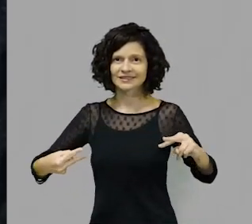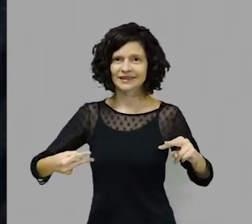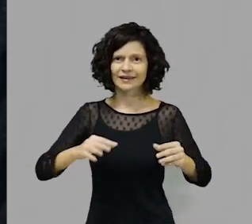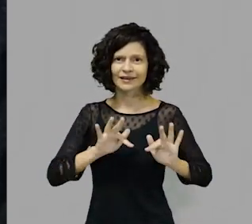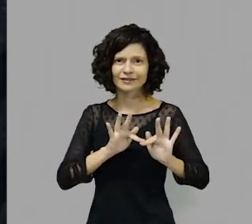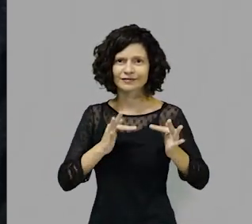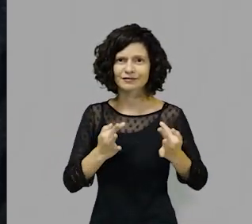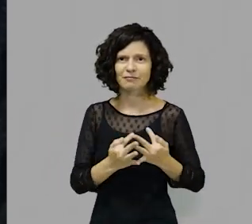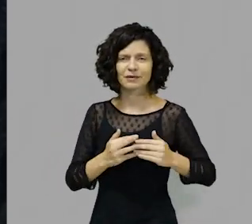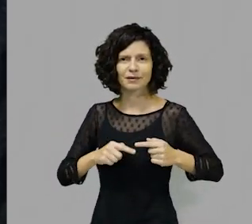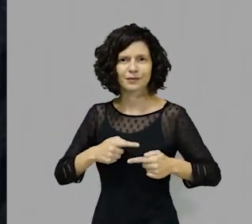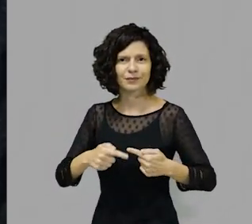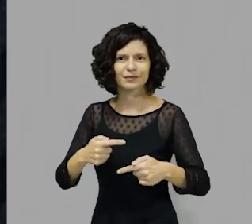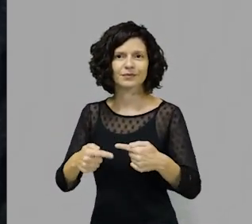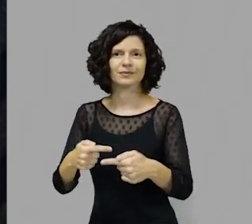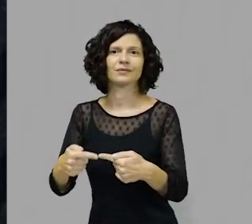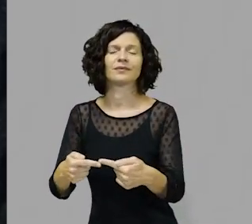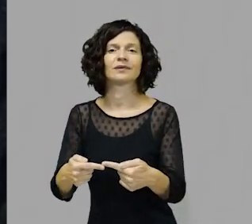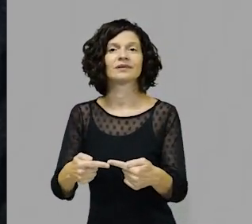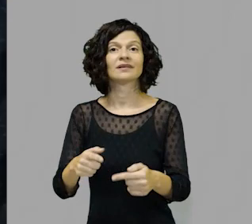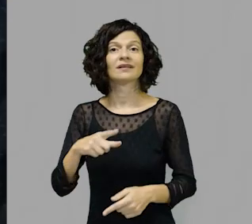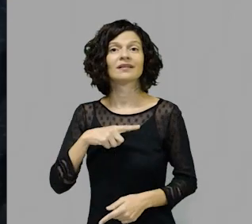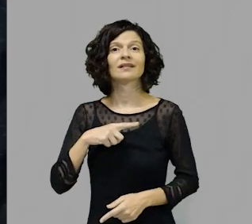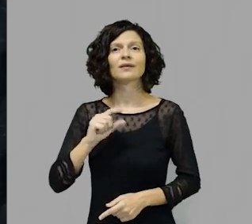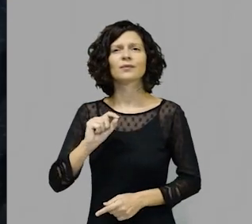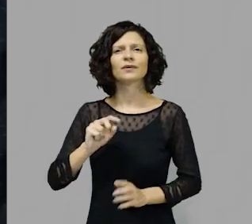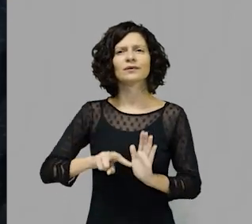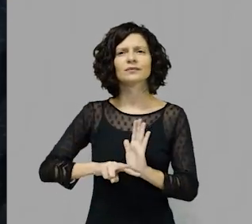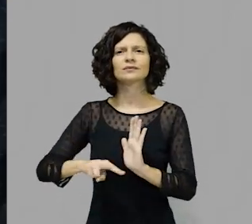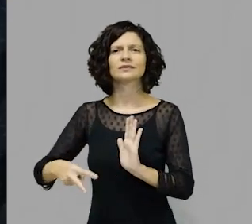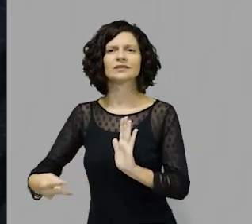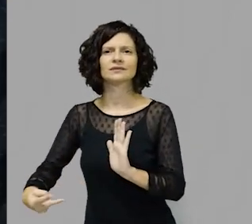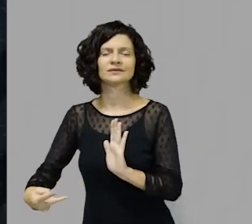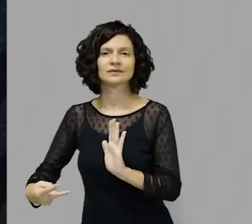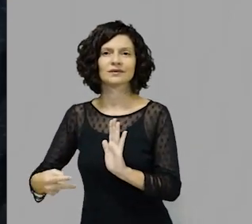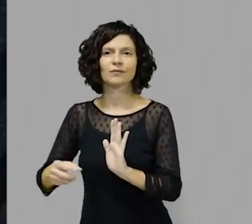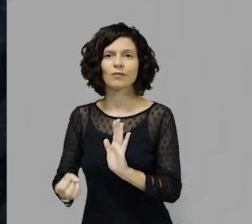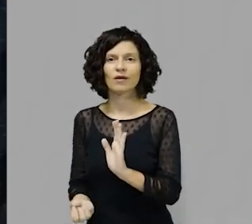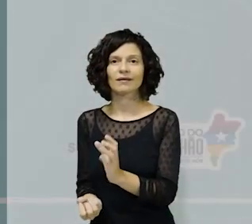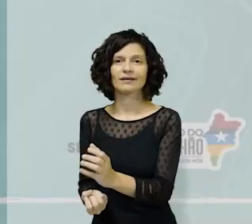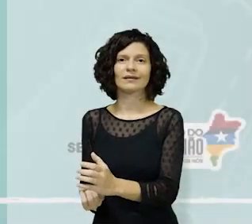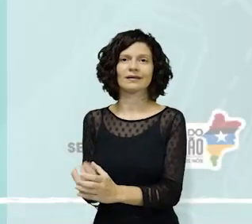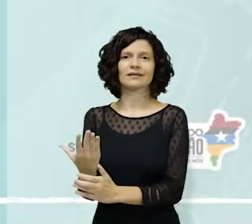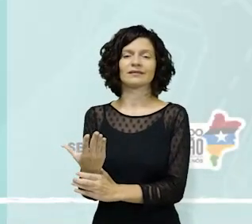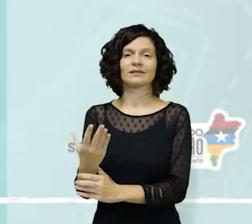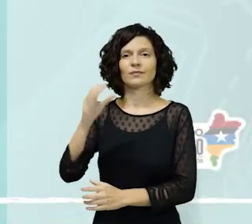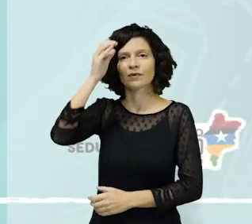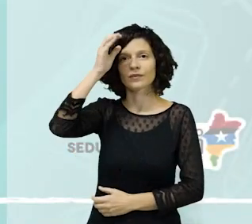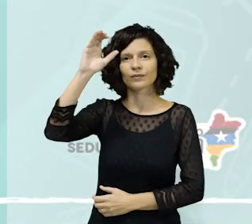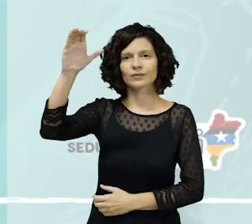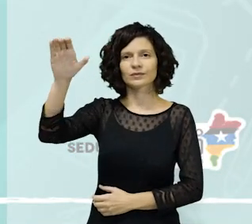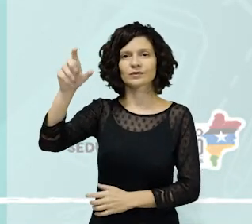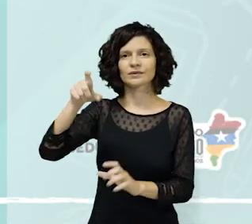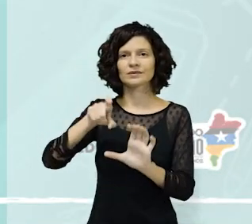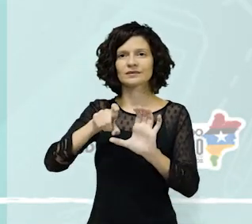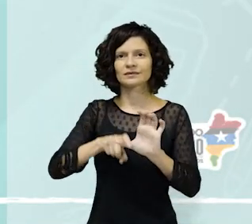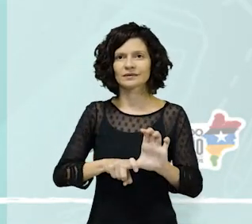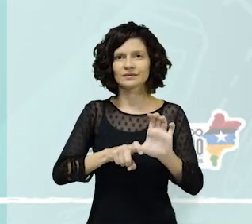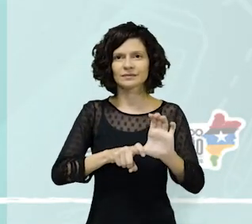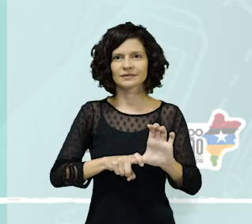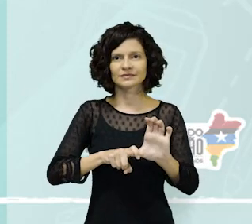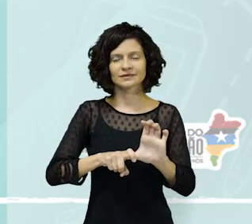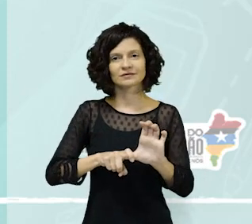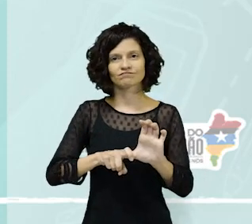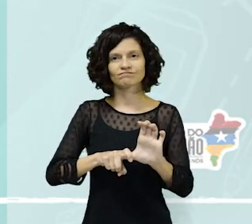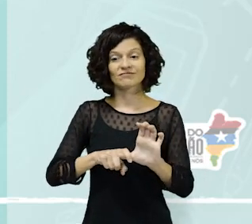dos ideais de pobreza e das práticas sociais, ela também gera a cultura da dependência. Ou seja, a cultura da dependência é resultado da